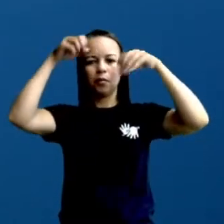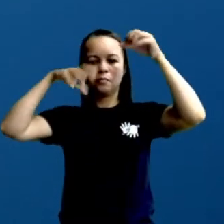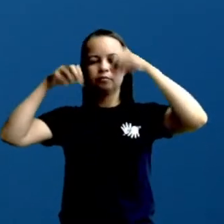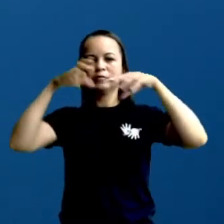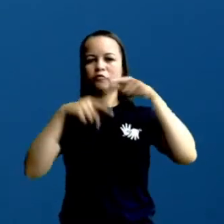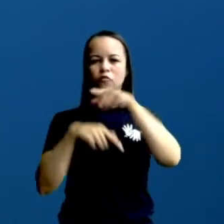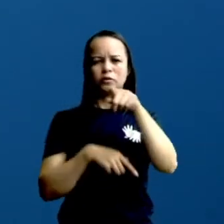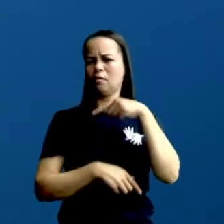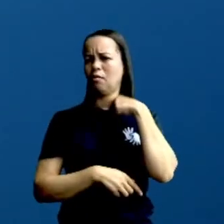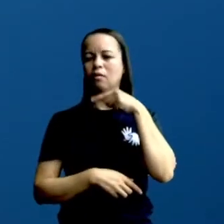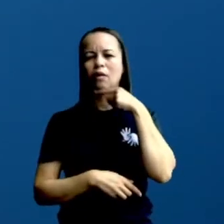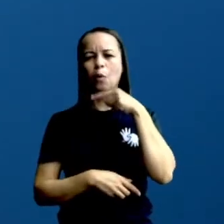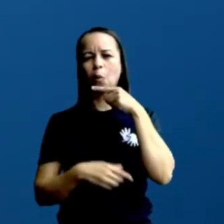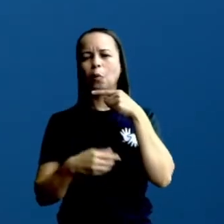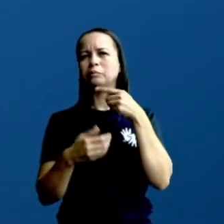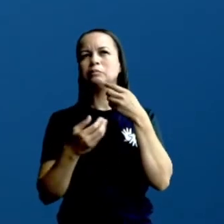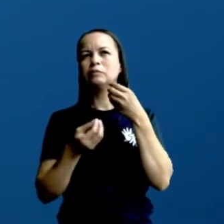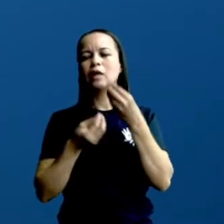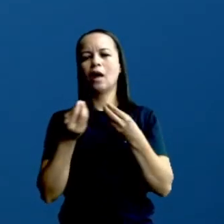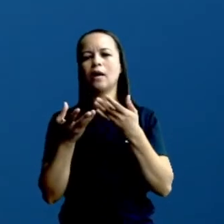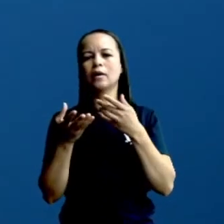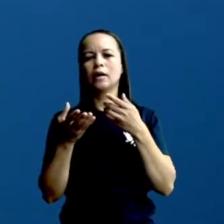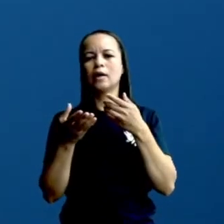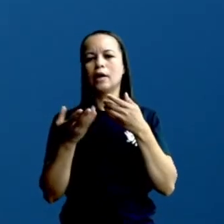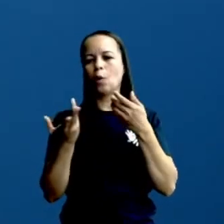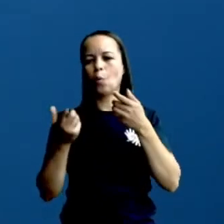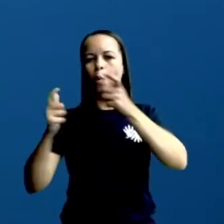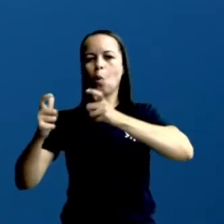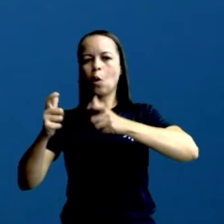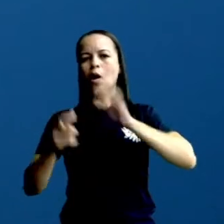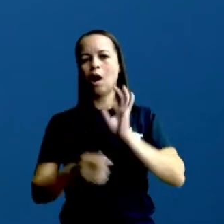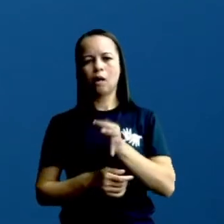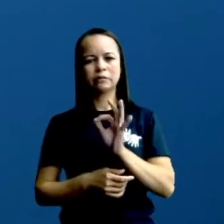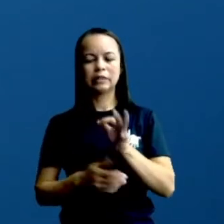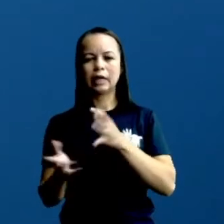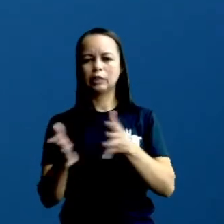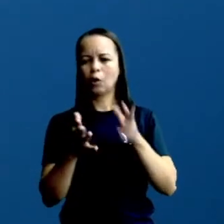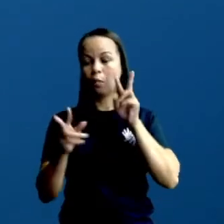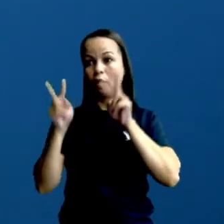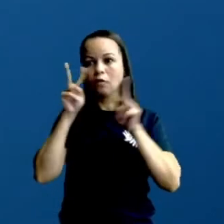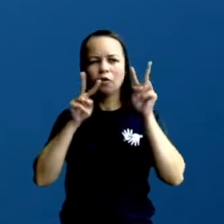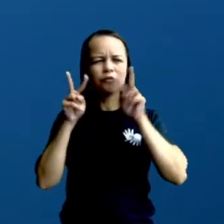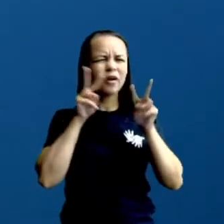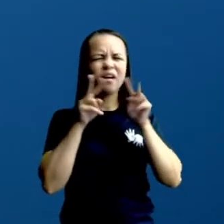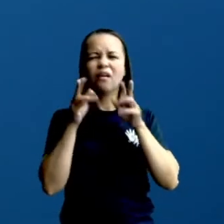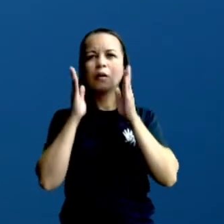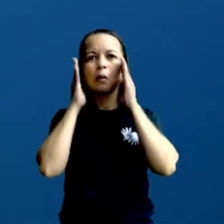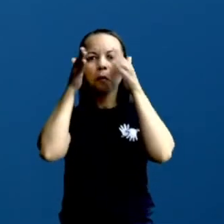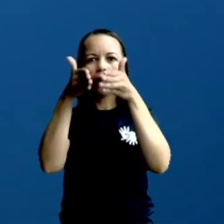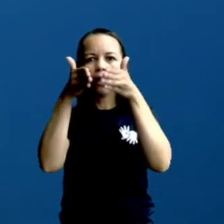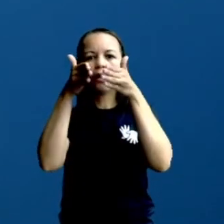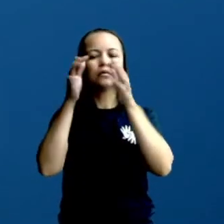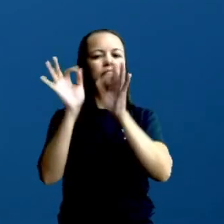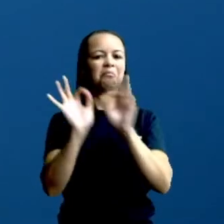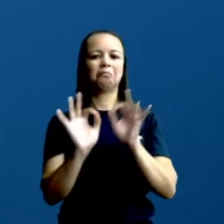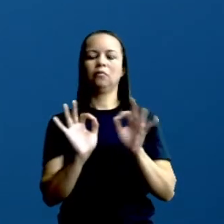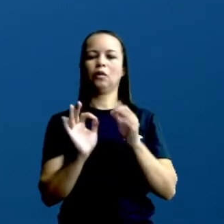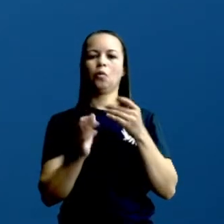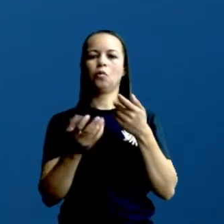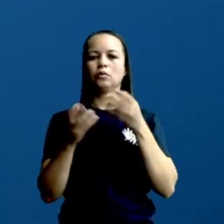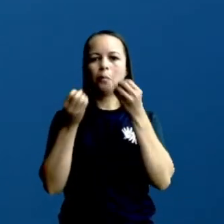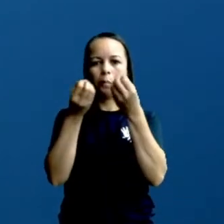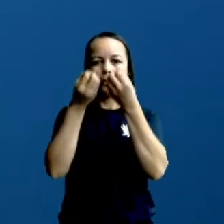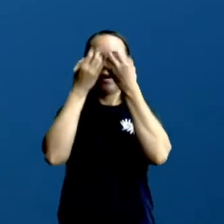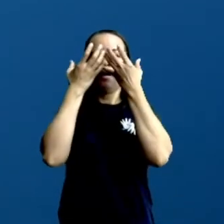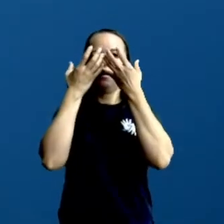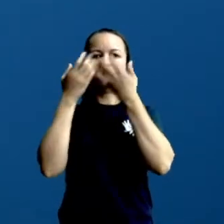não consegue se direcionar, tá bom? Que não consegue ver, como se fosse um flash bem nos